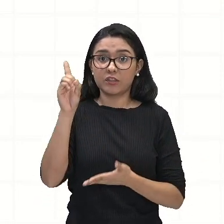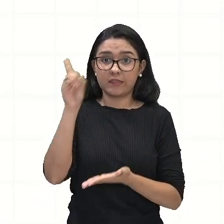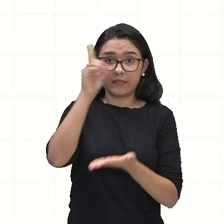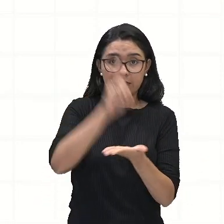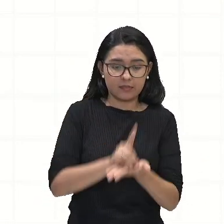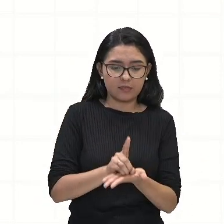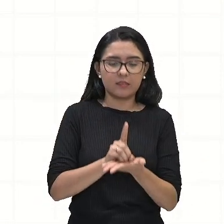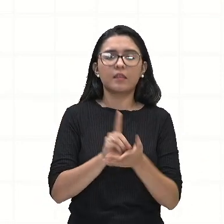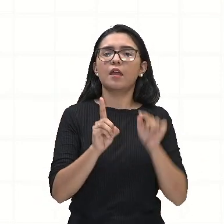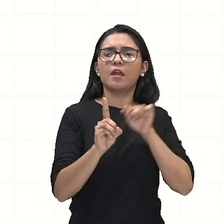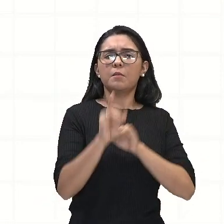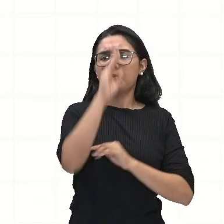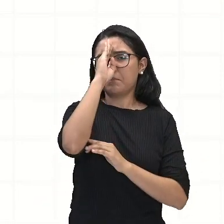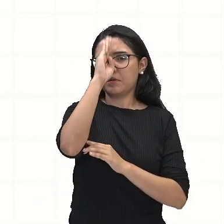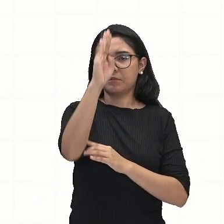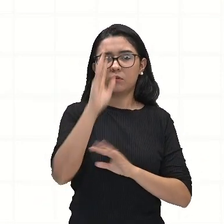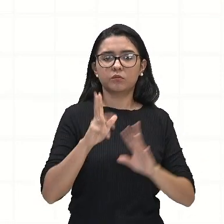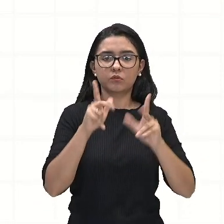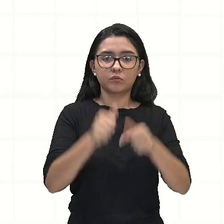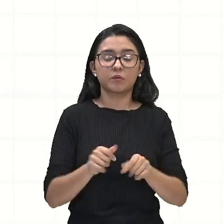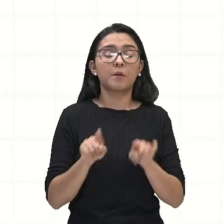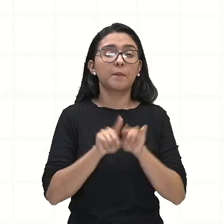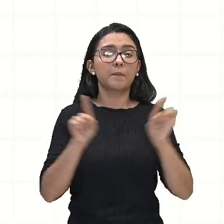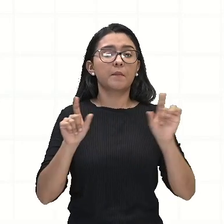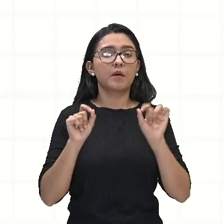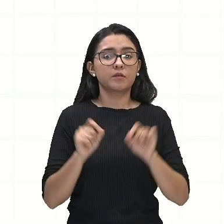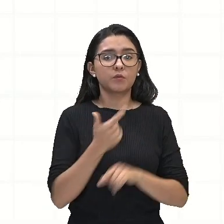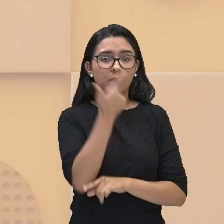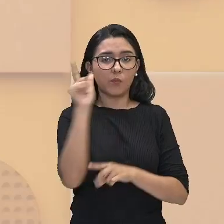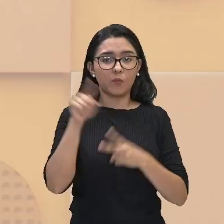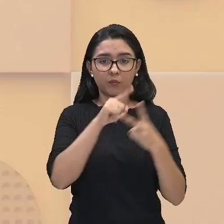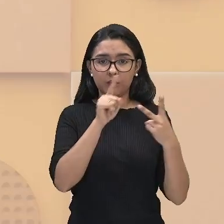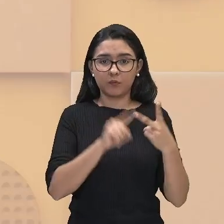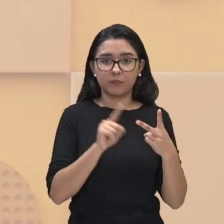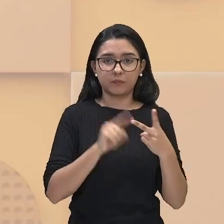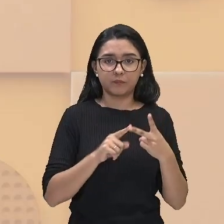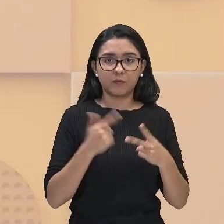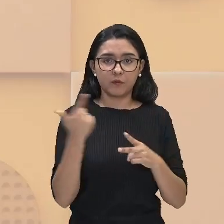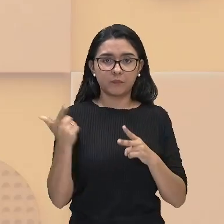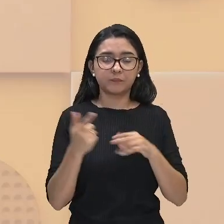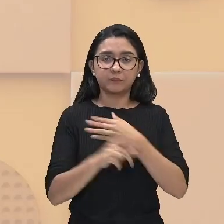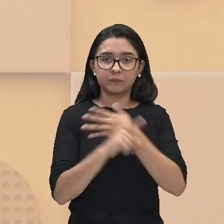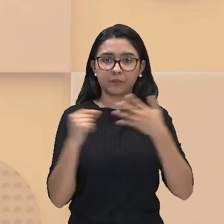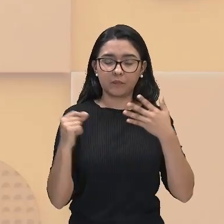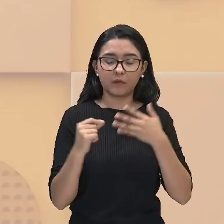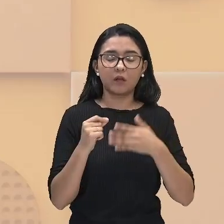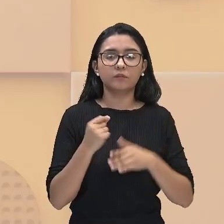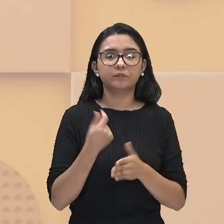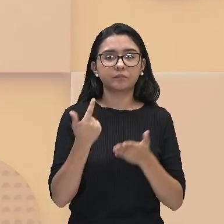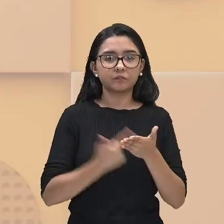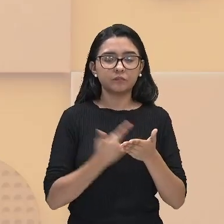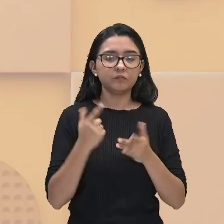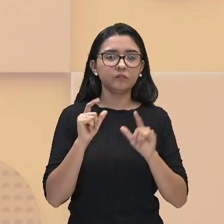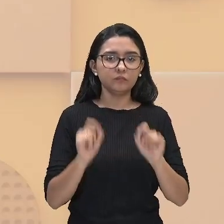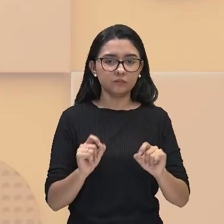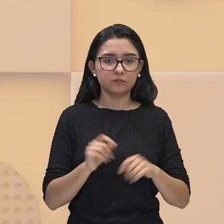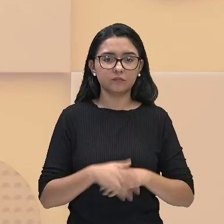sendo o centro de tudo. Já Boccaccio ele vai escrever uma obra chamada Decameron, e essa obra ela vai representar